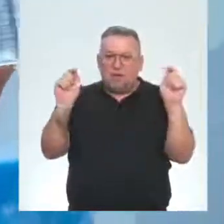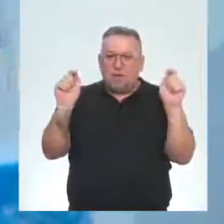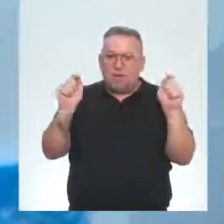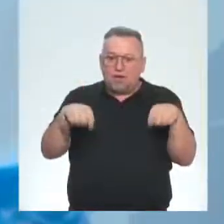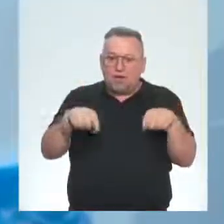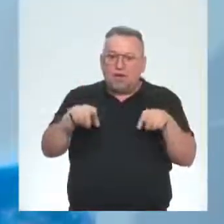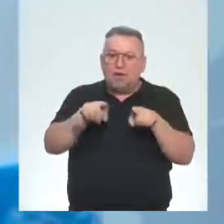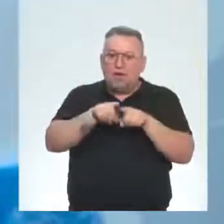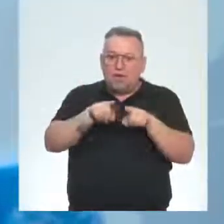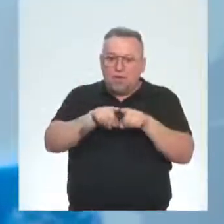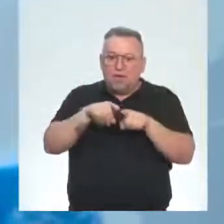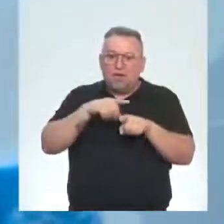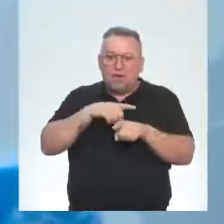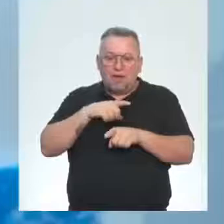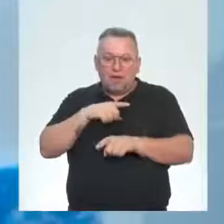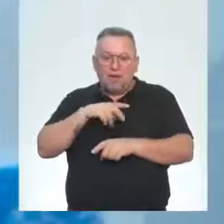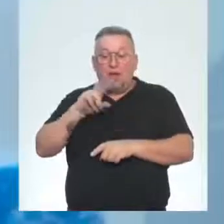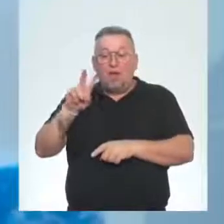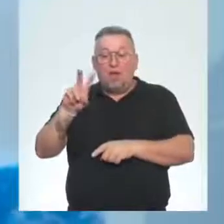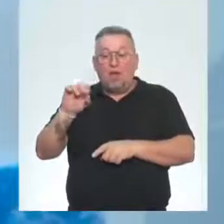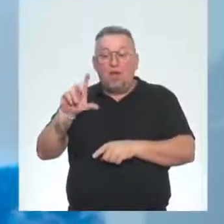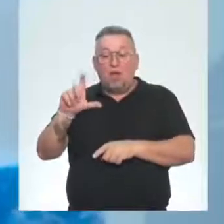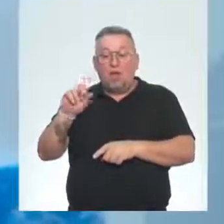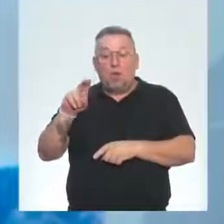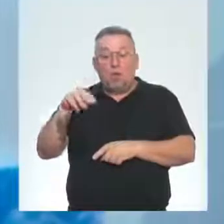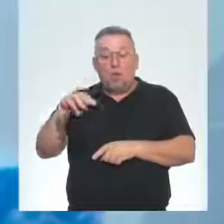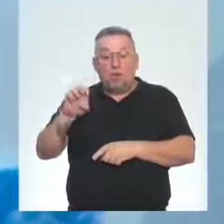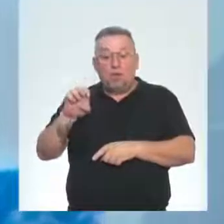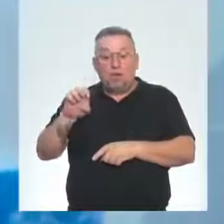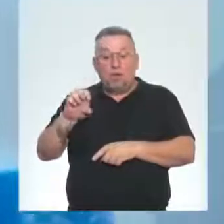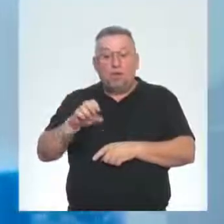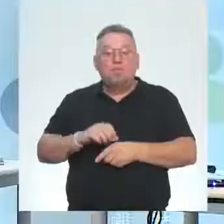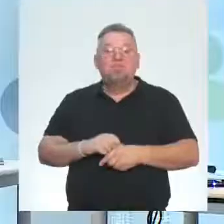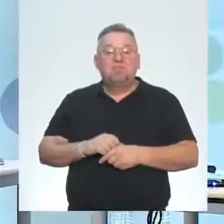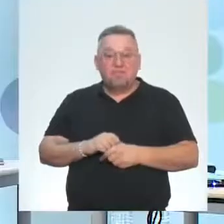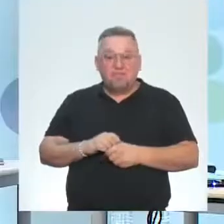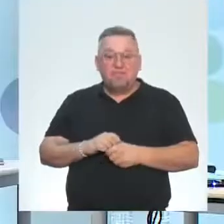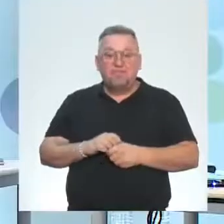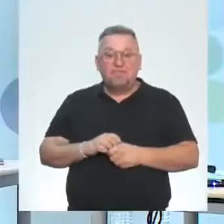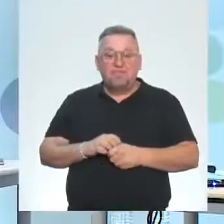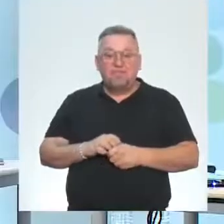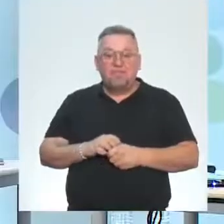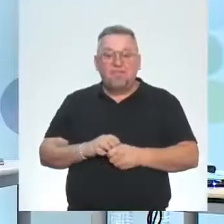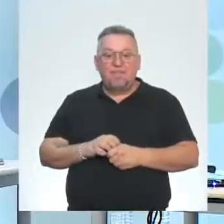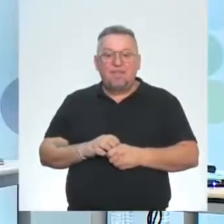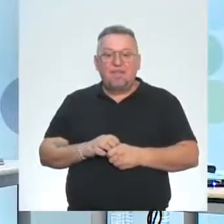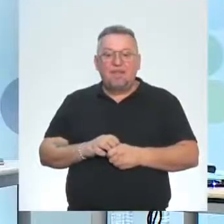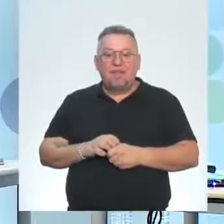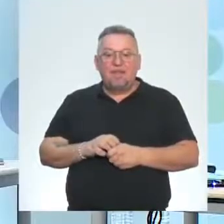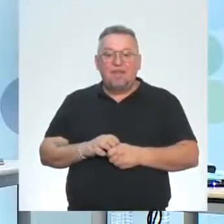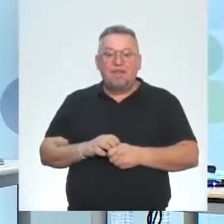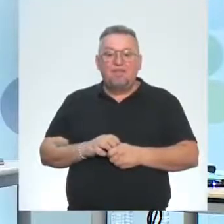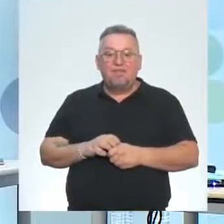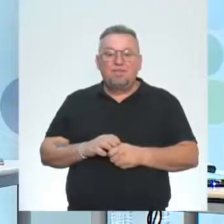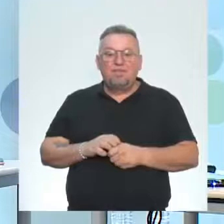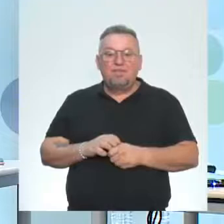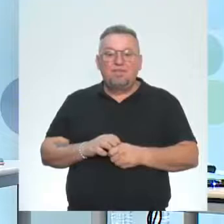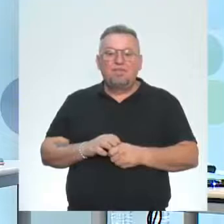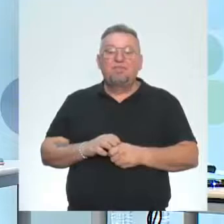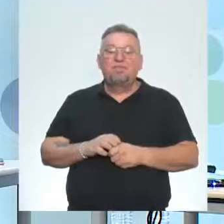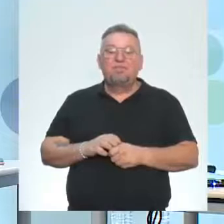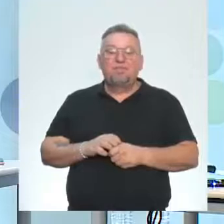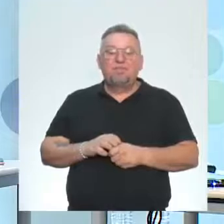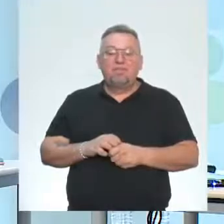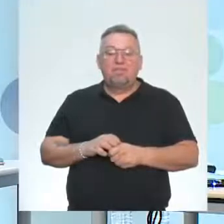capacidade, ela também tem um volume. Né? Ela tem uma capacidade e ela tem um volume também. Tá certo? Muito